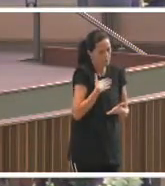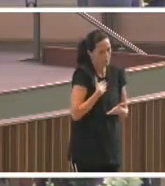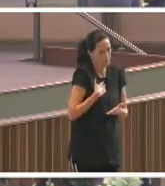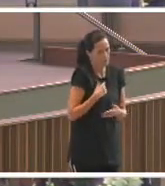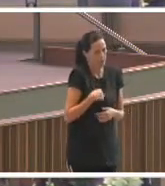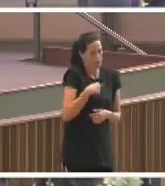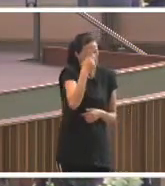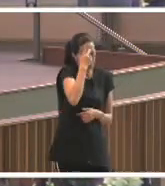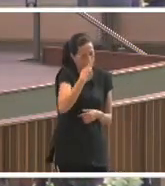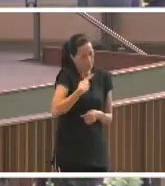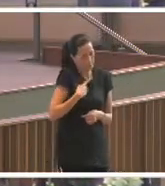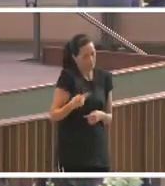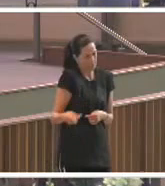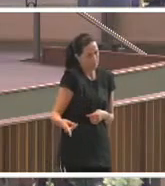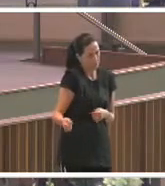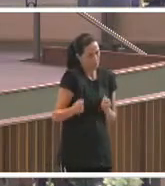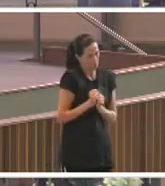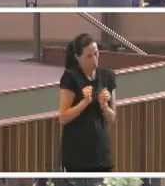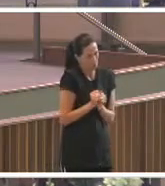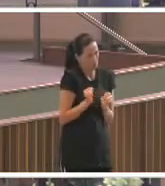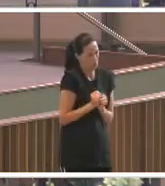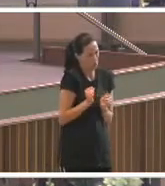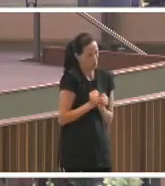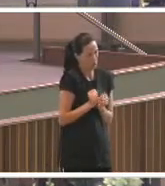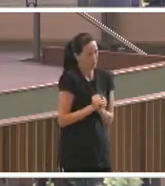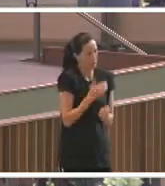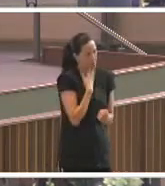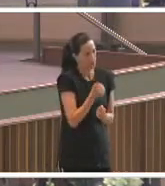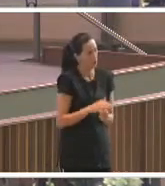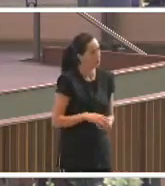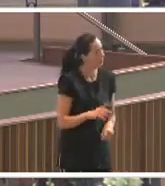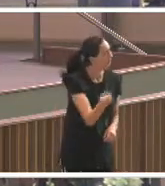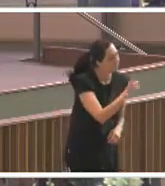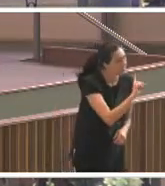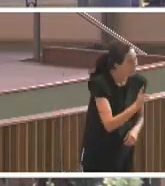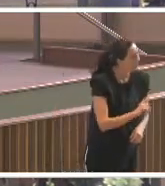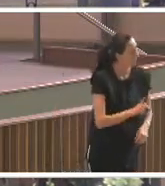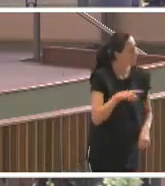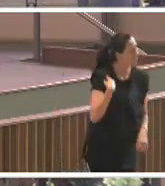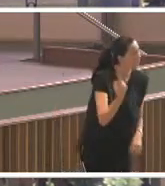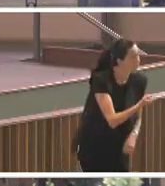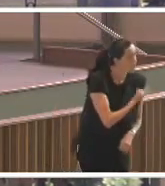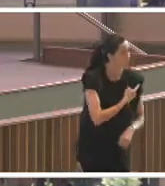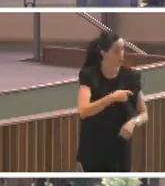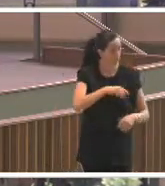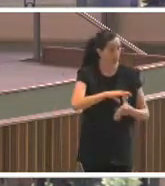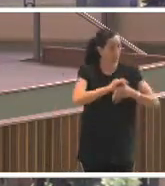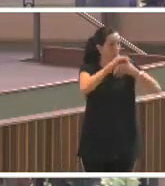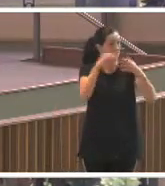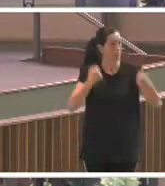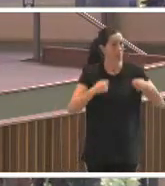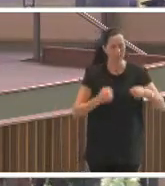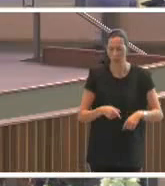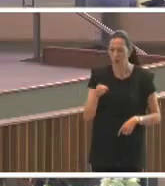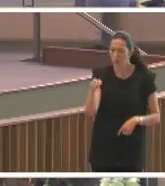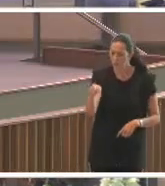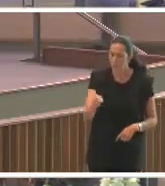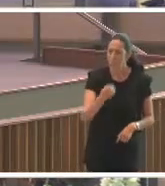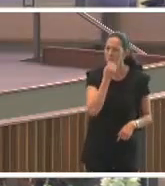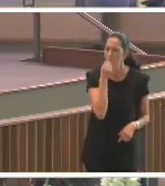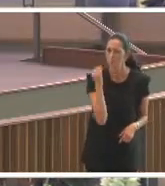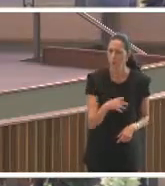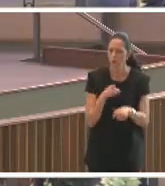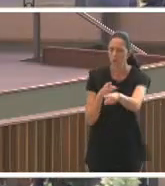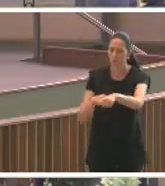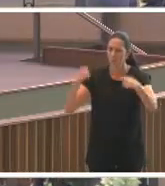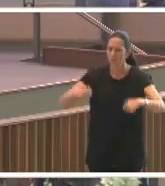nossa autoridade espiritual é incentivar, é motivar pessoas a crescerem, não para crescerem debaixo